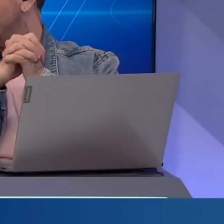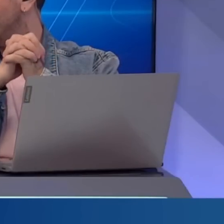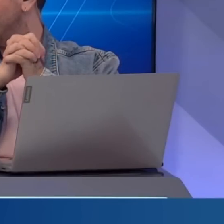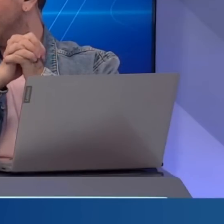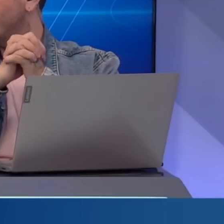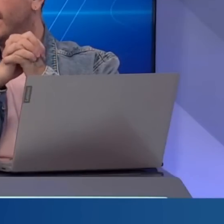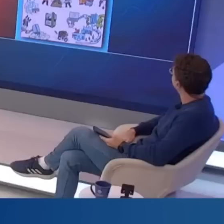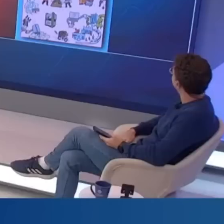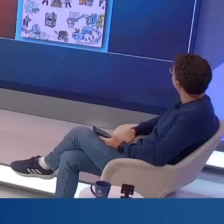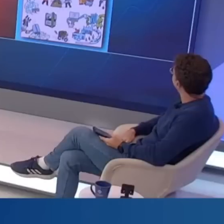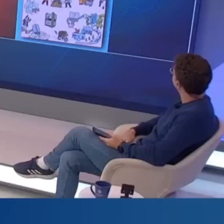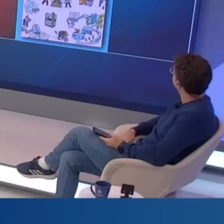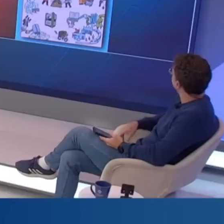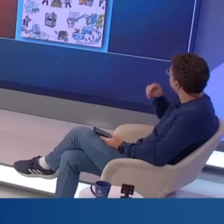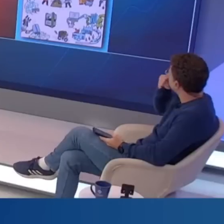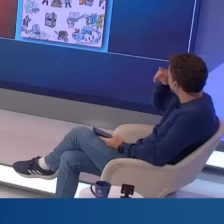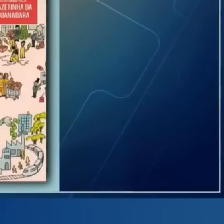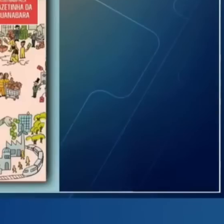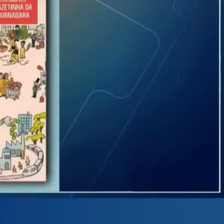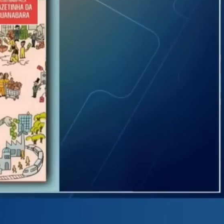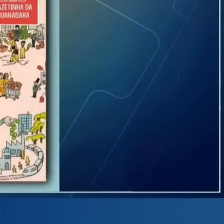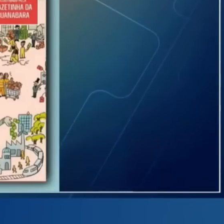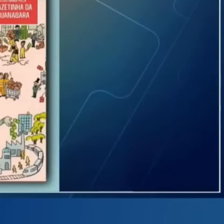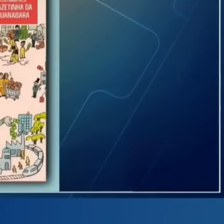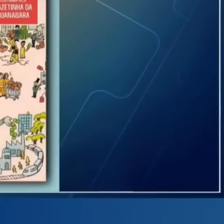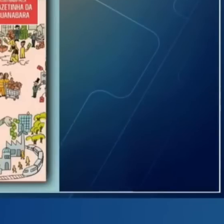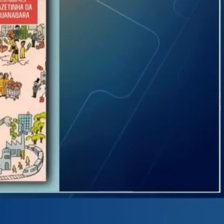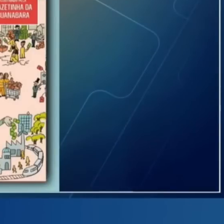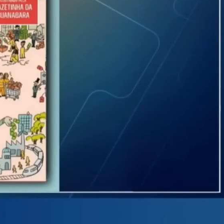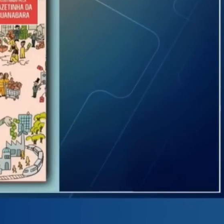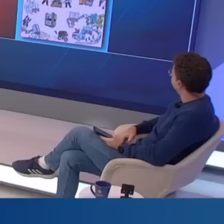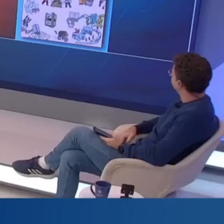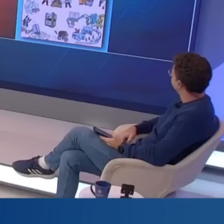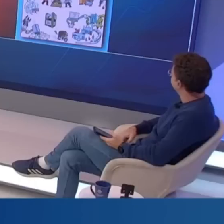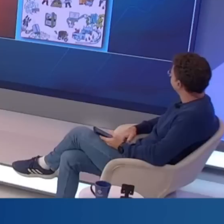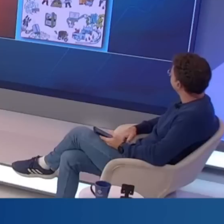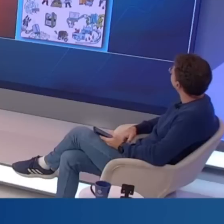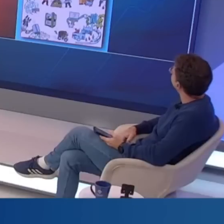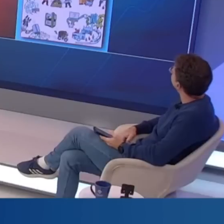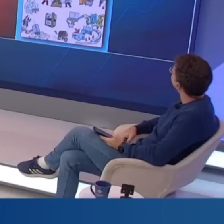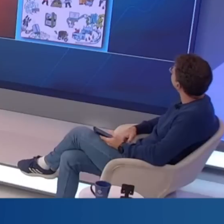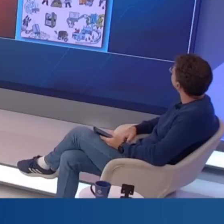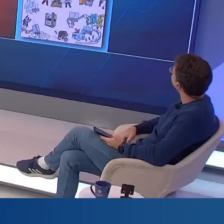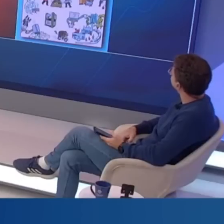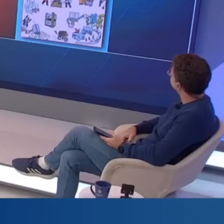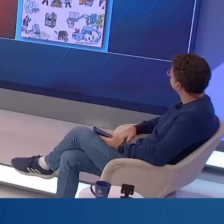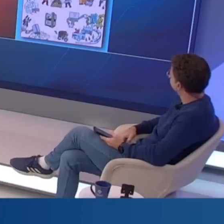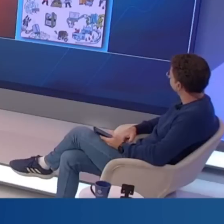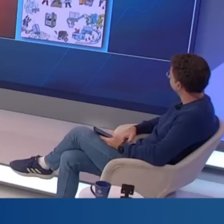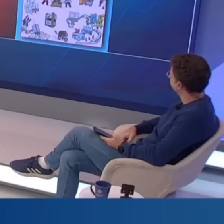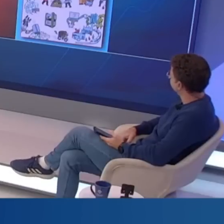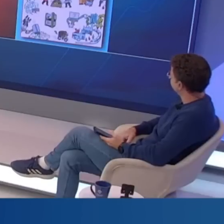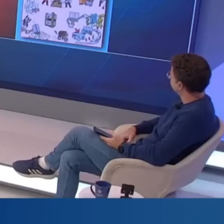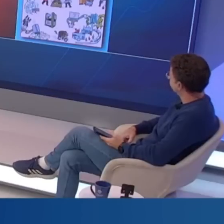para a gente vai mostrar, está aí, Economia para Transformação Social, Juliane. Bom, a gente está combinando uma surpresa